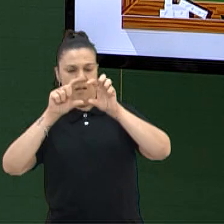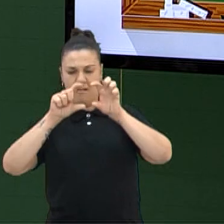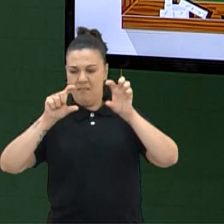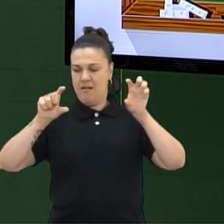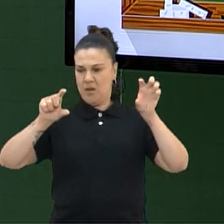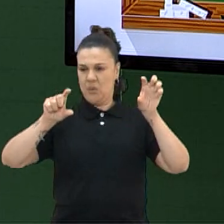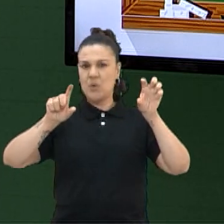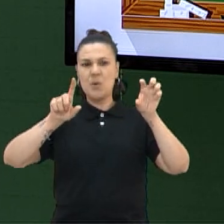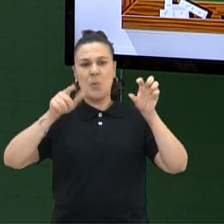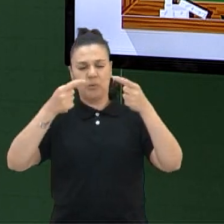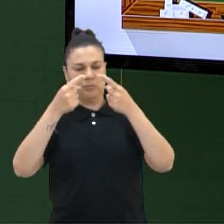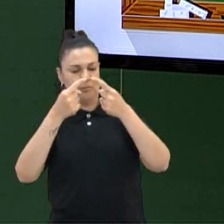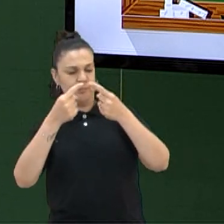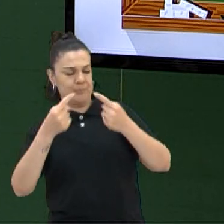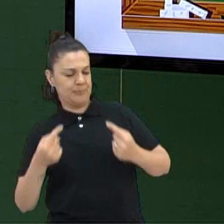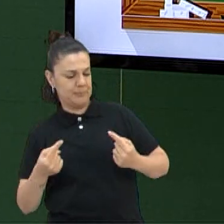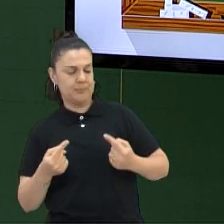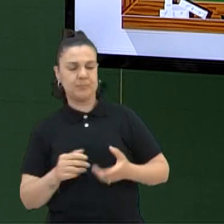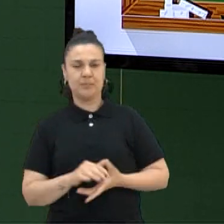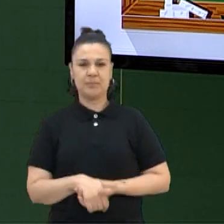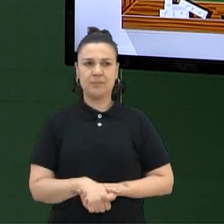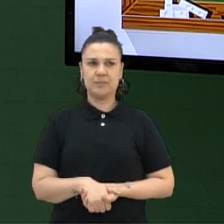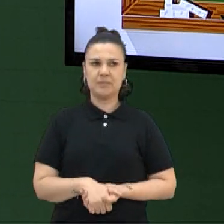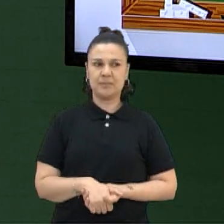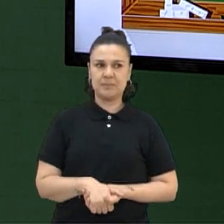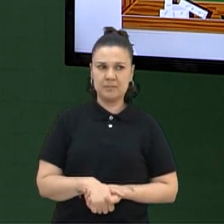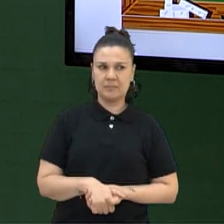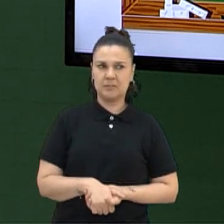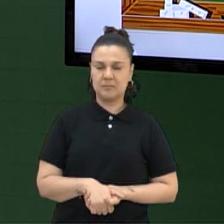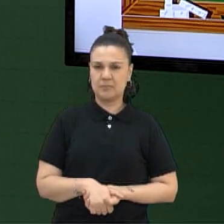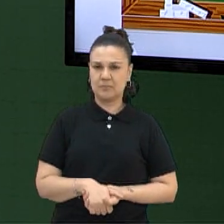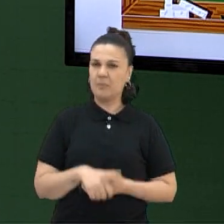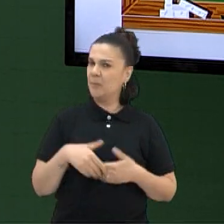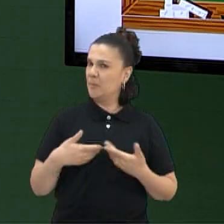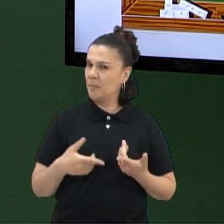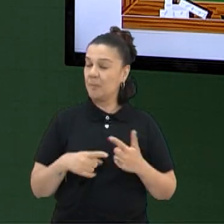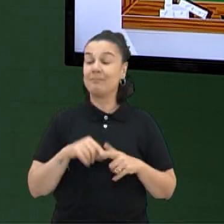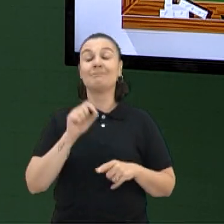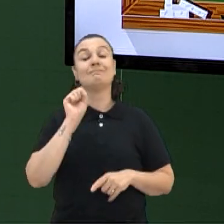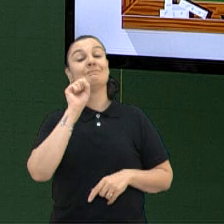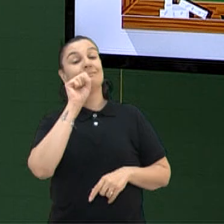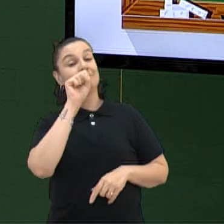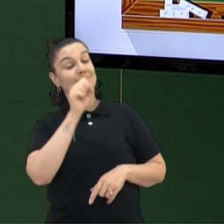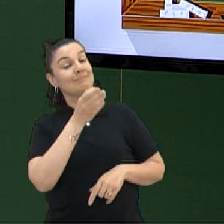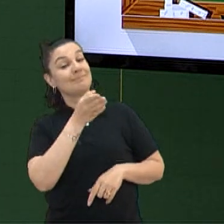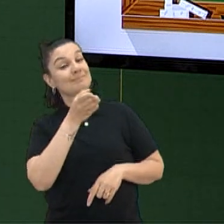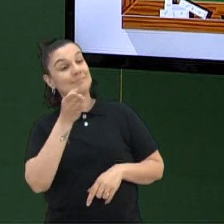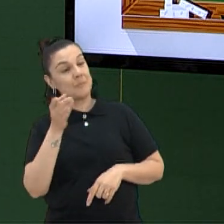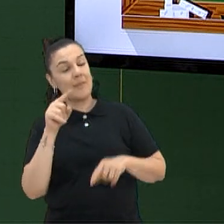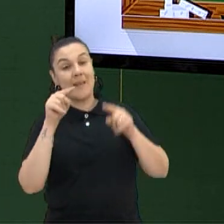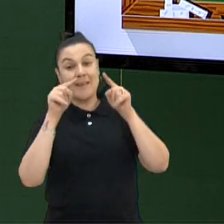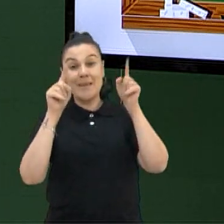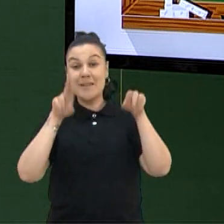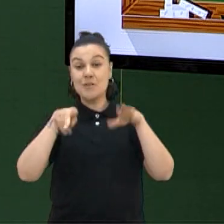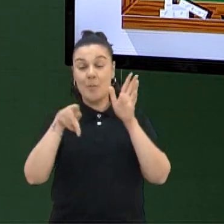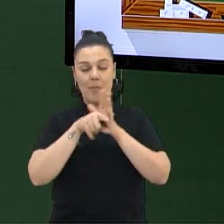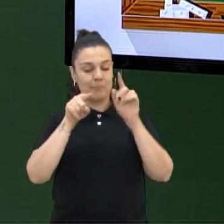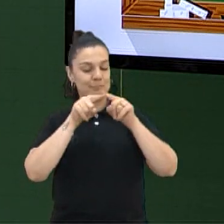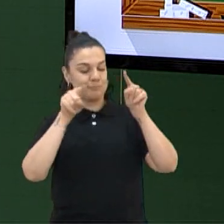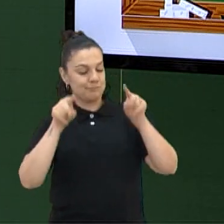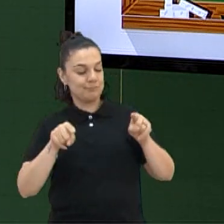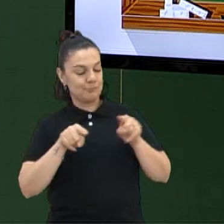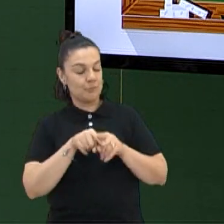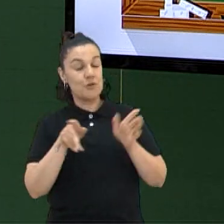reto e no outro você colocou para baixo? Justamente o que eu disse, a geometria